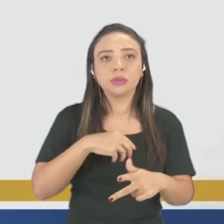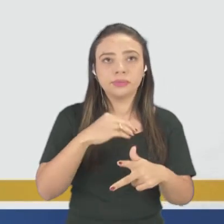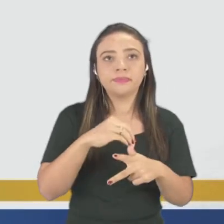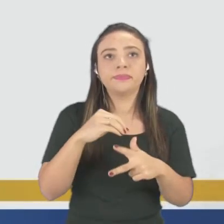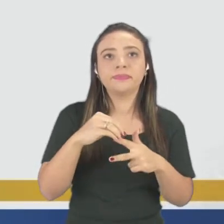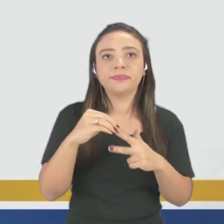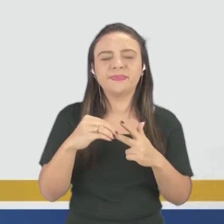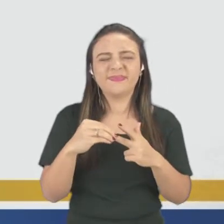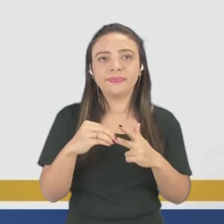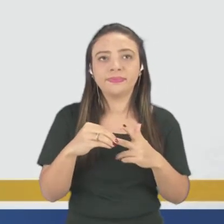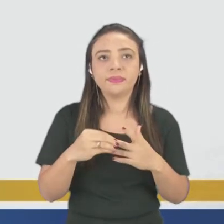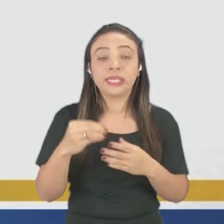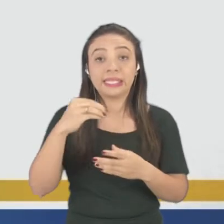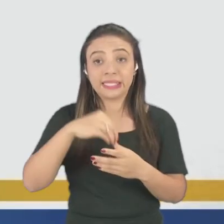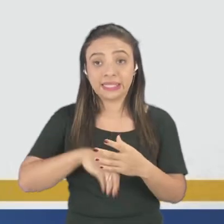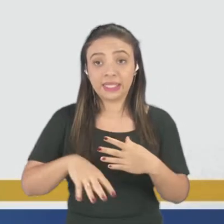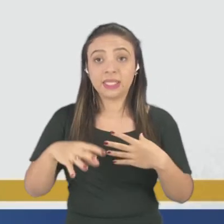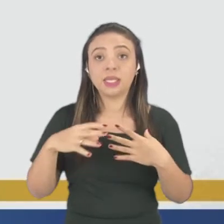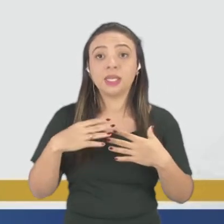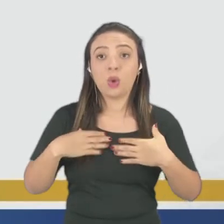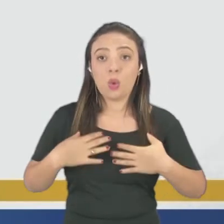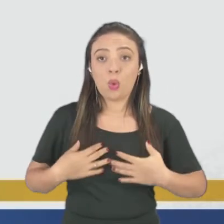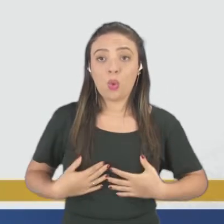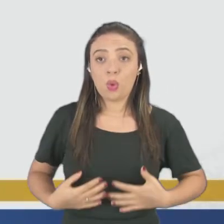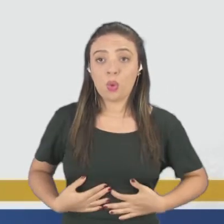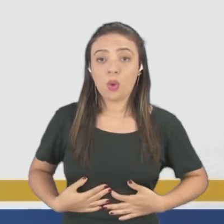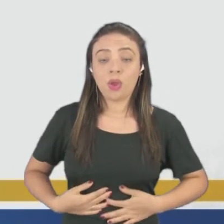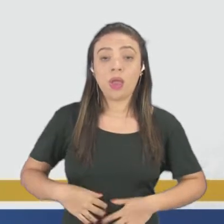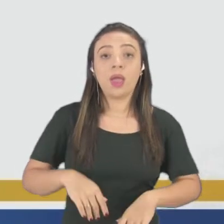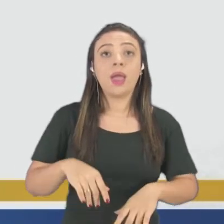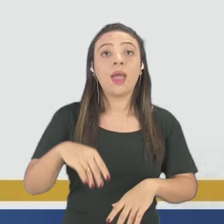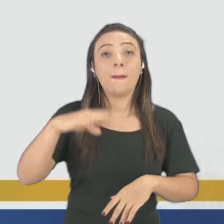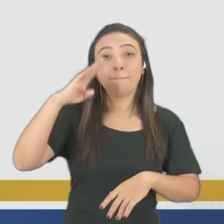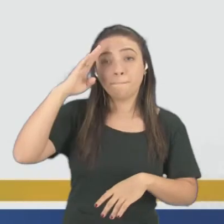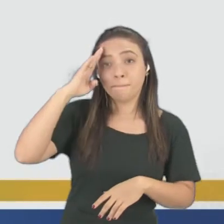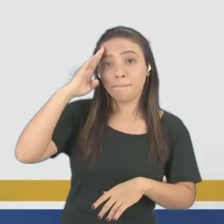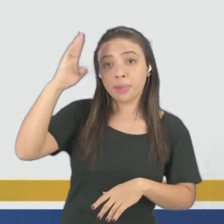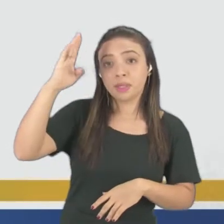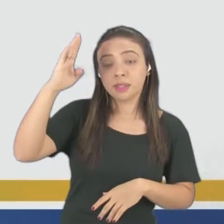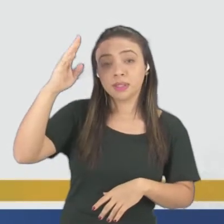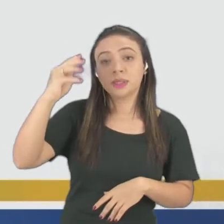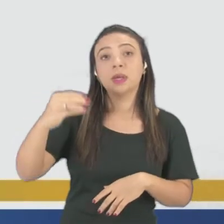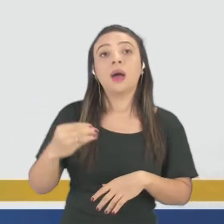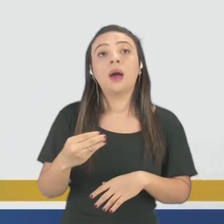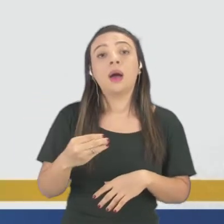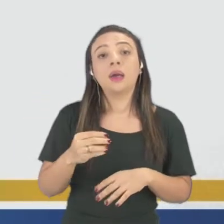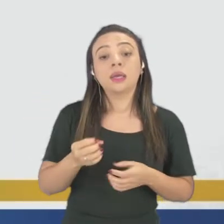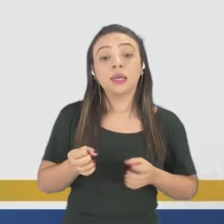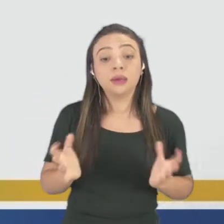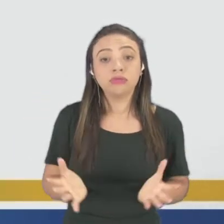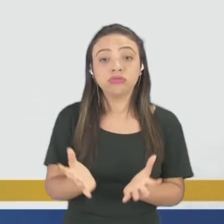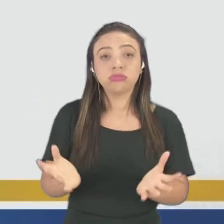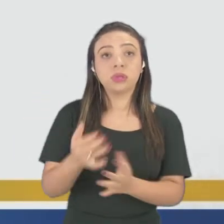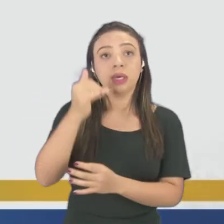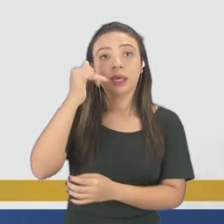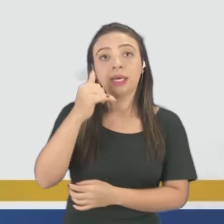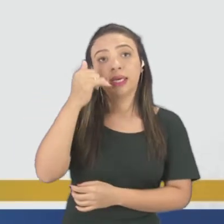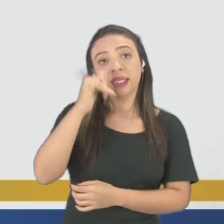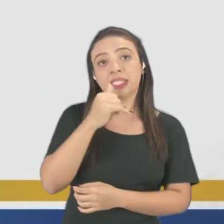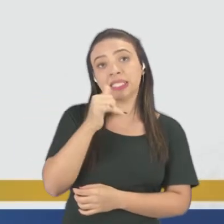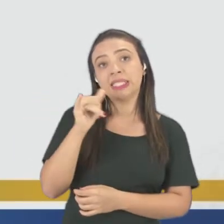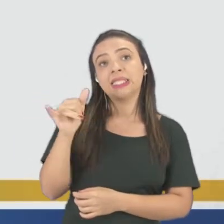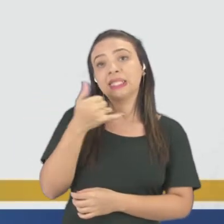beleza no metabolismo a glicose é uma das principais fontes de energia da e fornece calorias